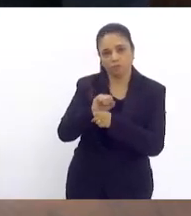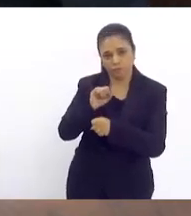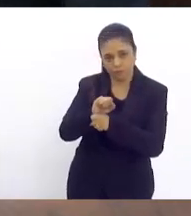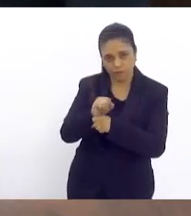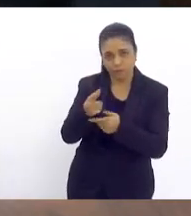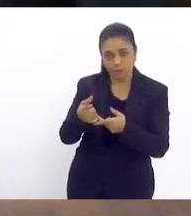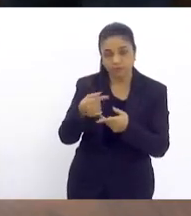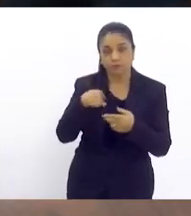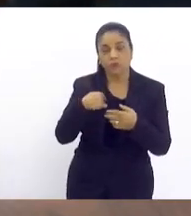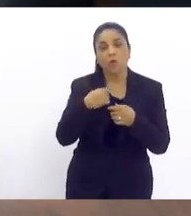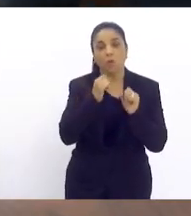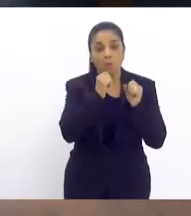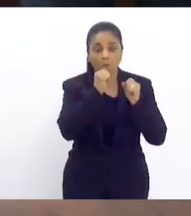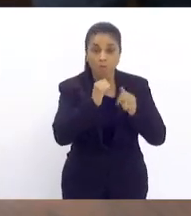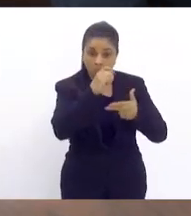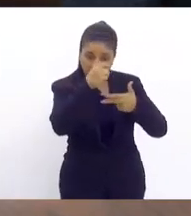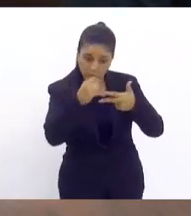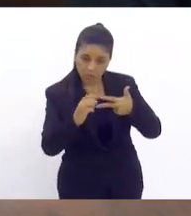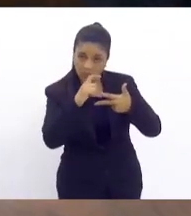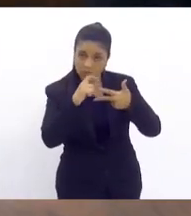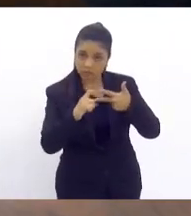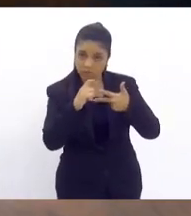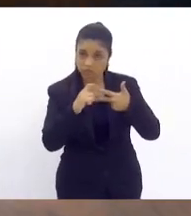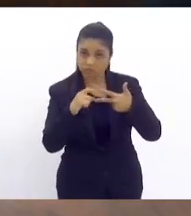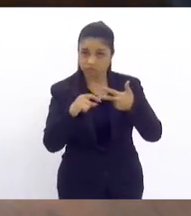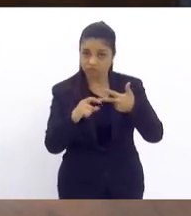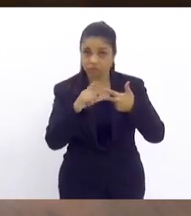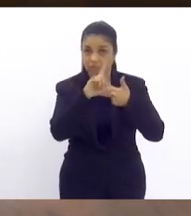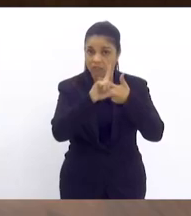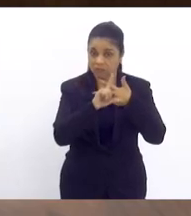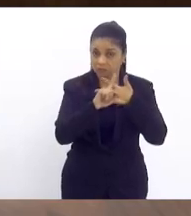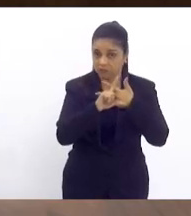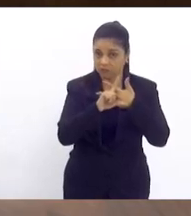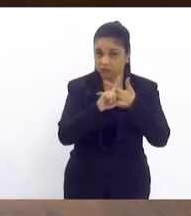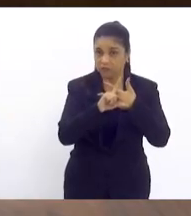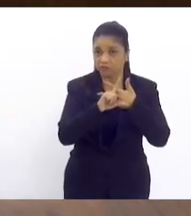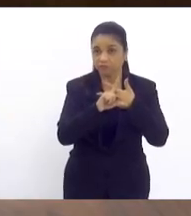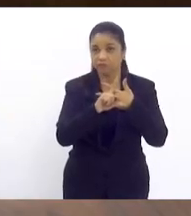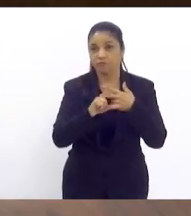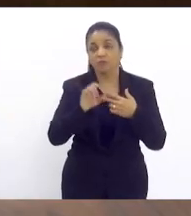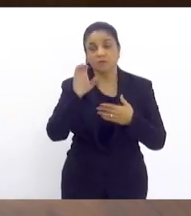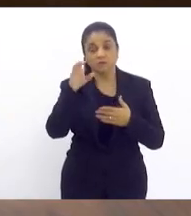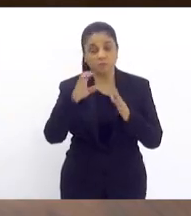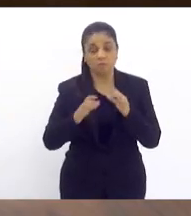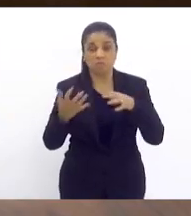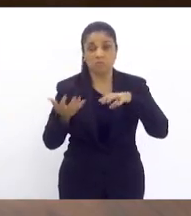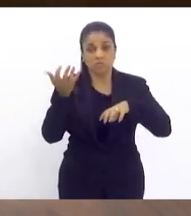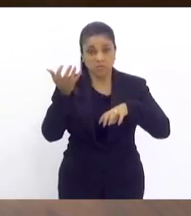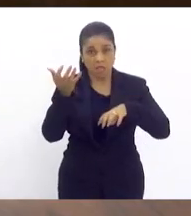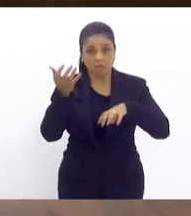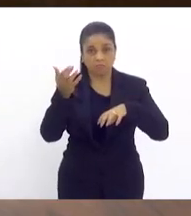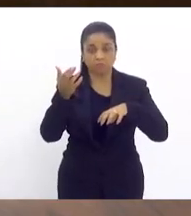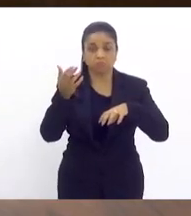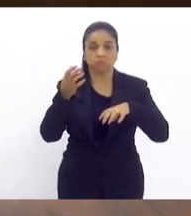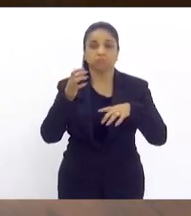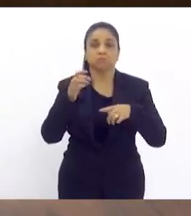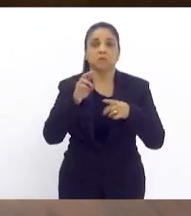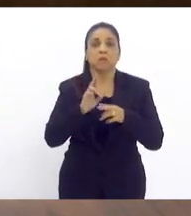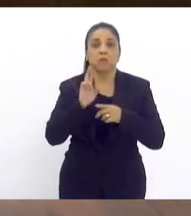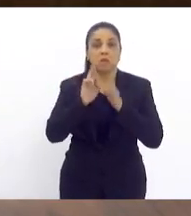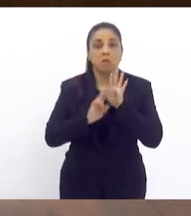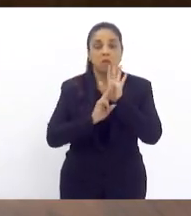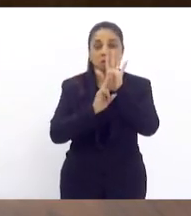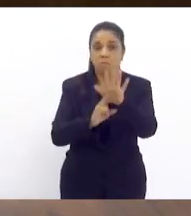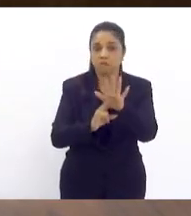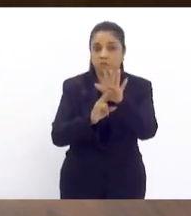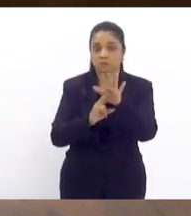federativo No Poder Legislativo a nível Federal a gente tem a bicameralidade que é o Senado representando os estados e a Câmara Federal